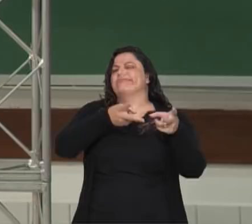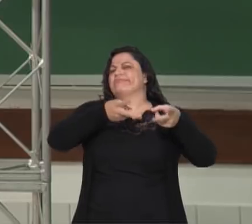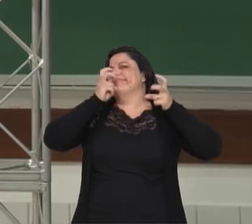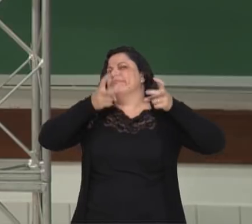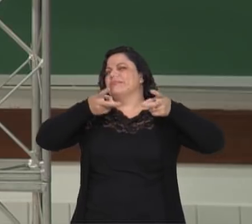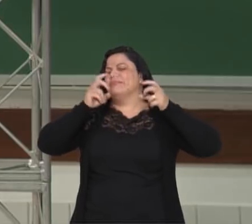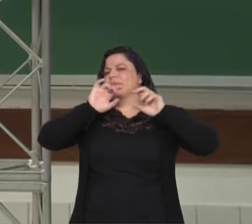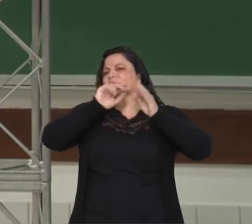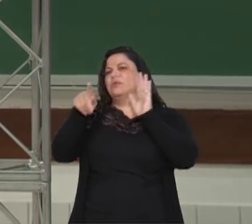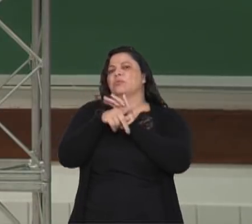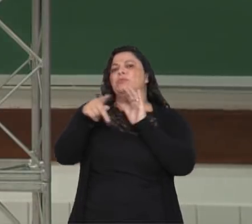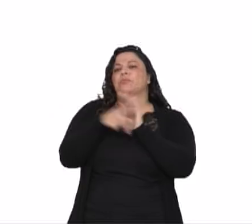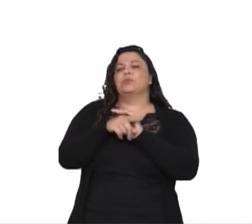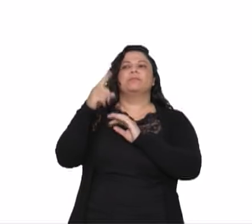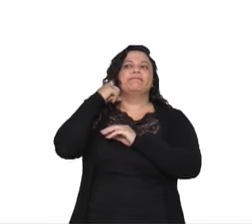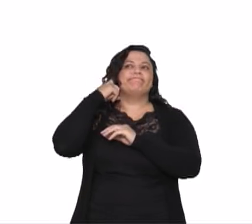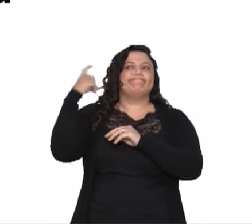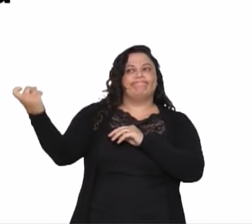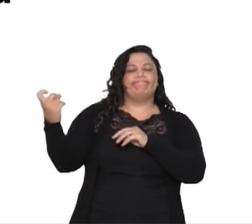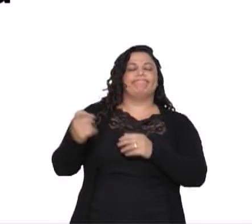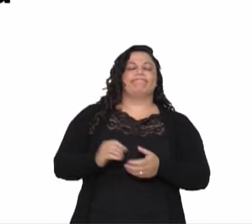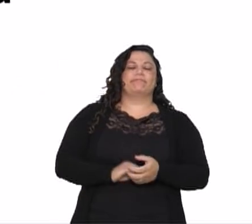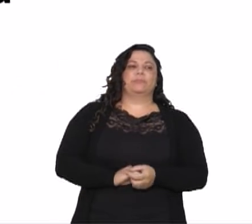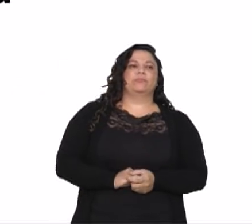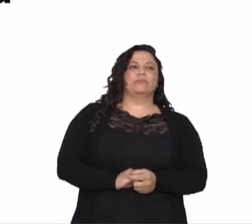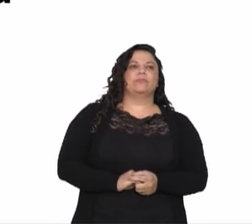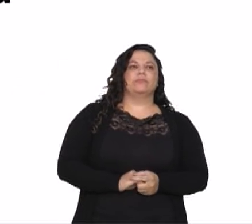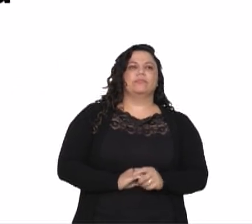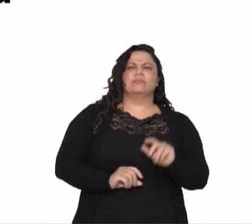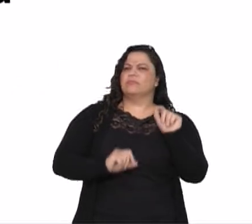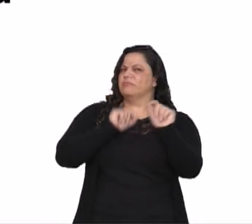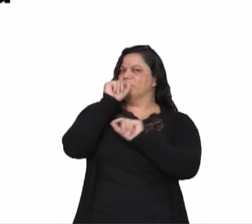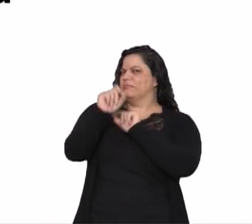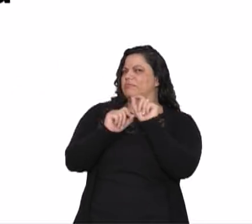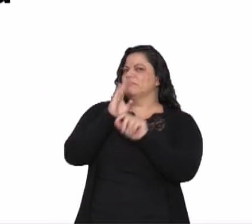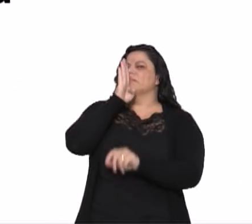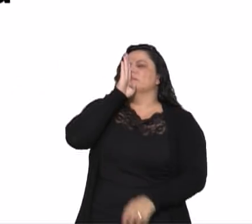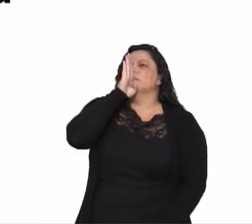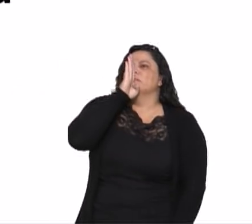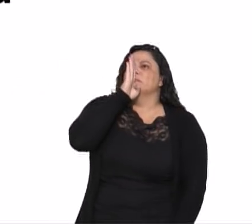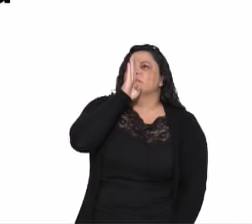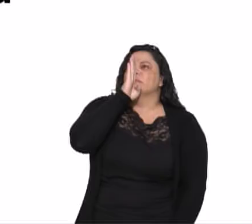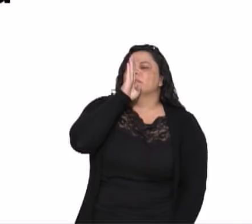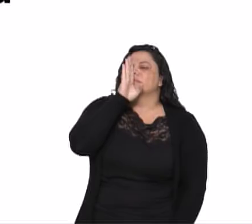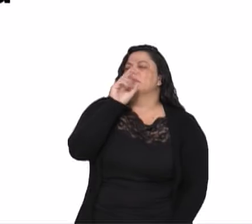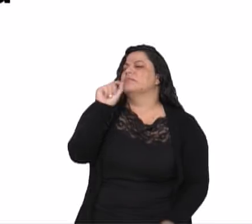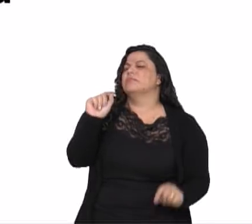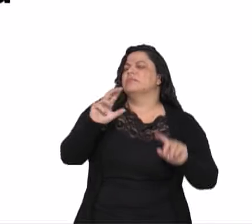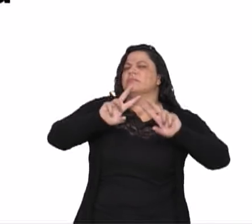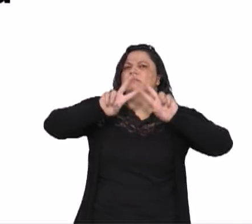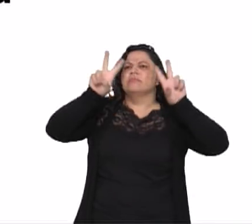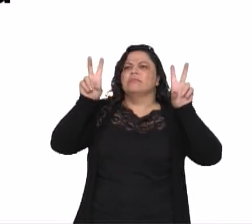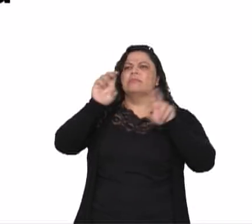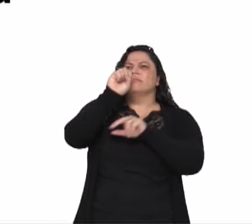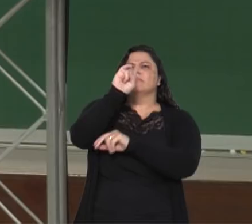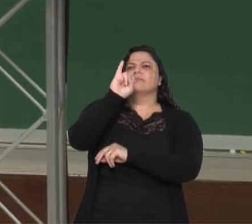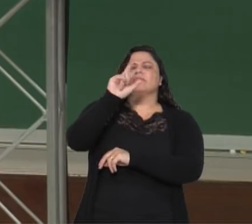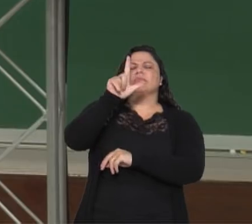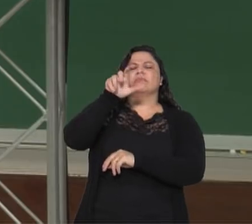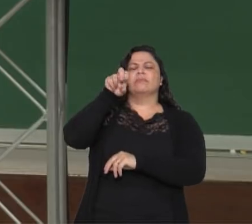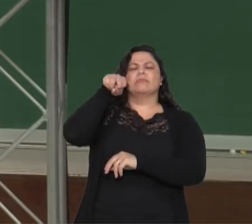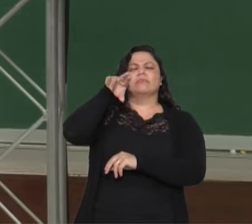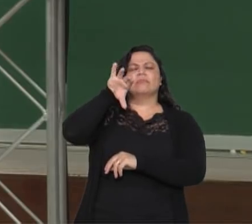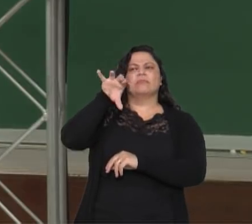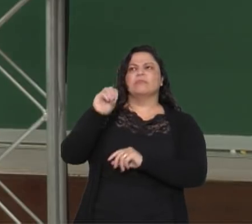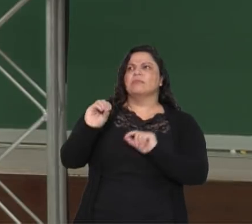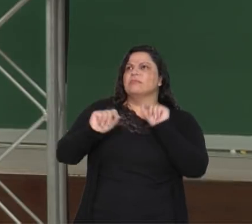o som. A primeira delas é o silêncio. O que é o silêncio? O silêncio seria